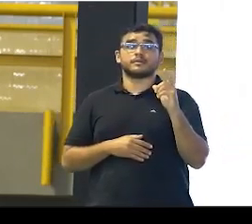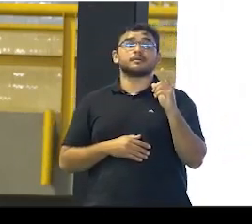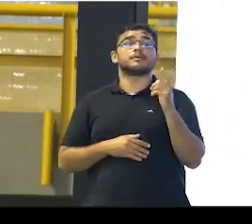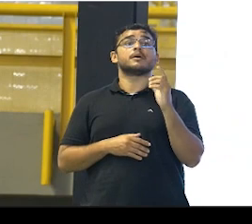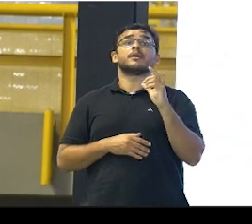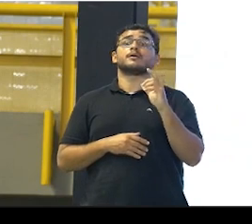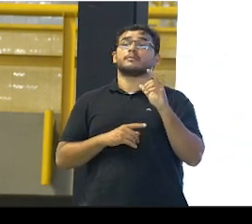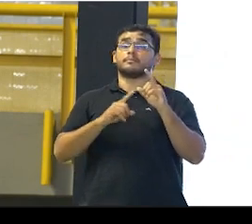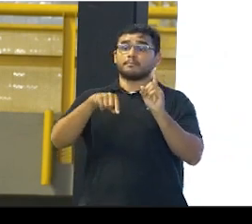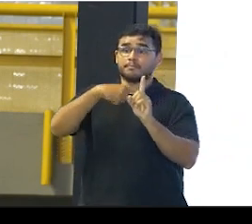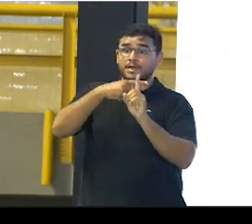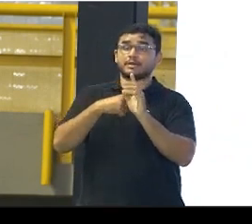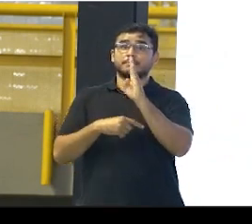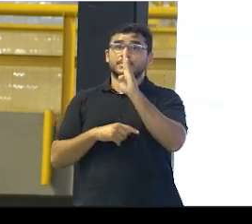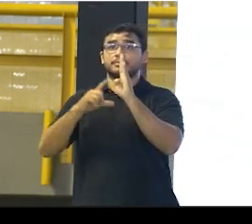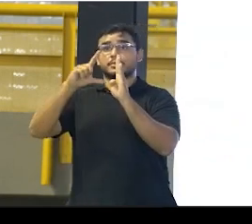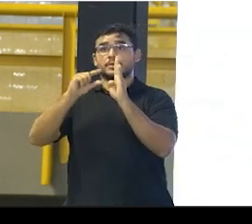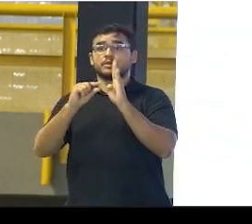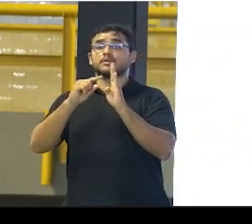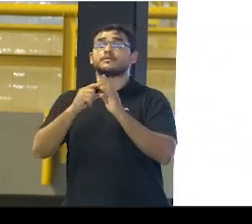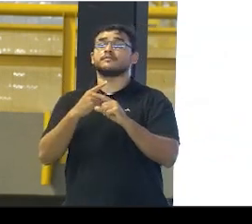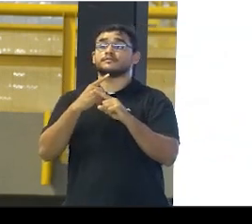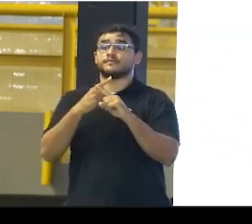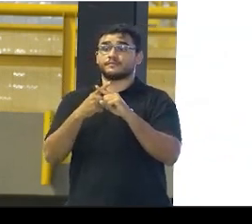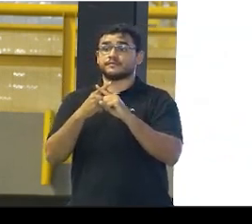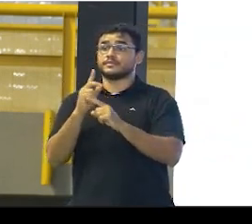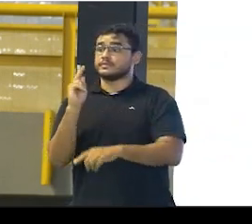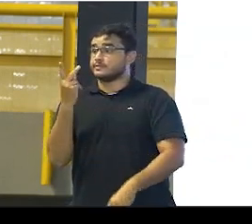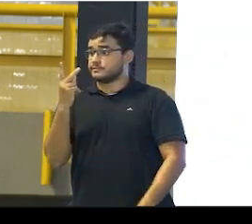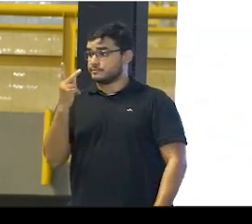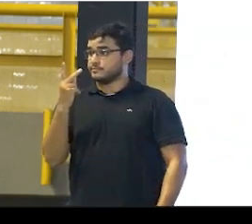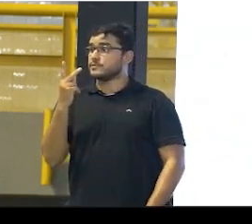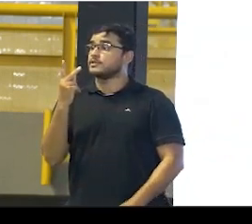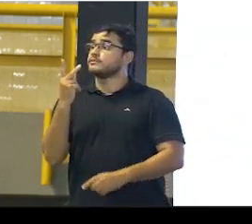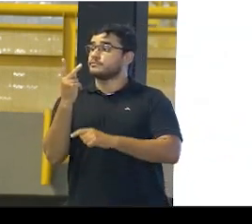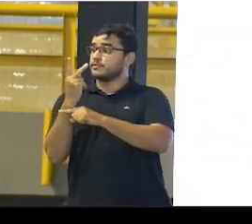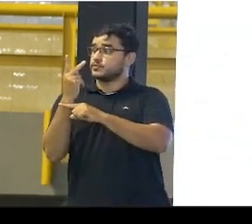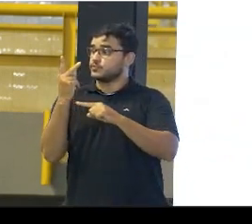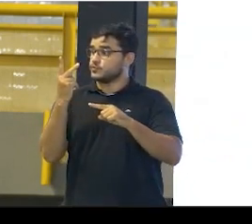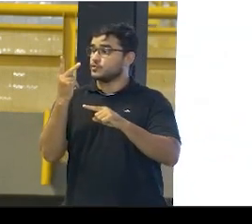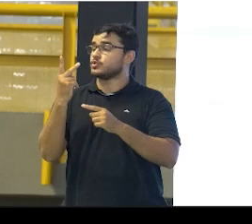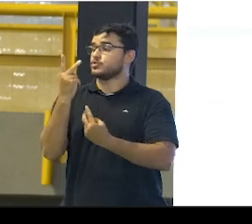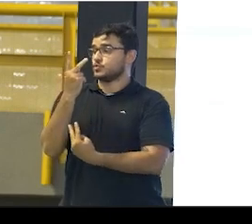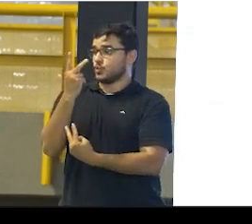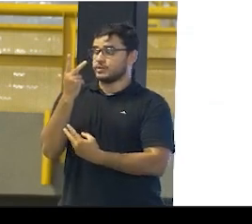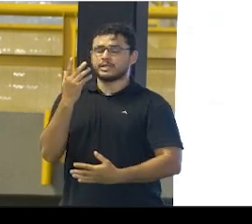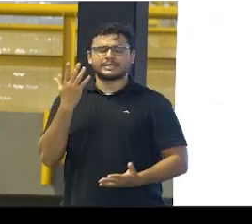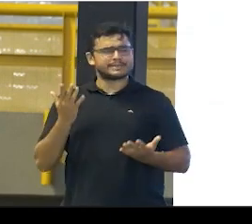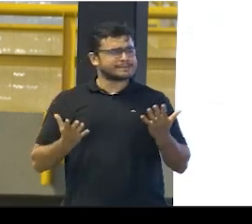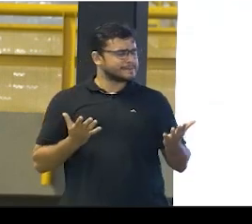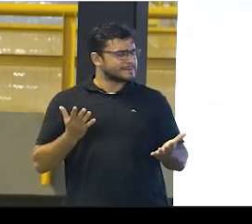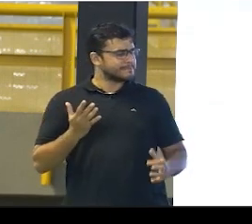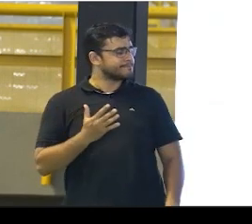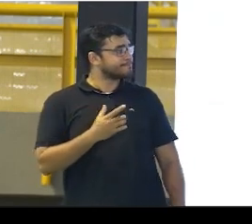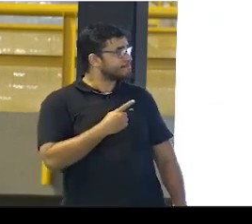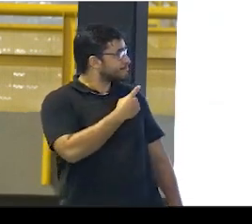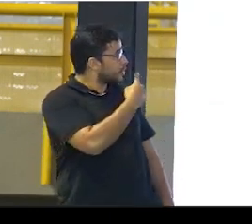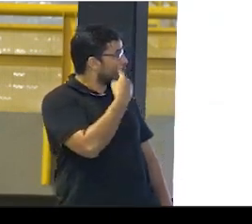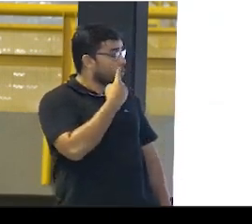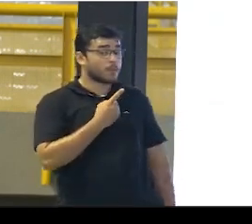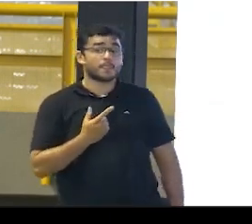Eu vou fazer até o seguinte, eu vou fazer uma postagem essa semana para vocês lá no meu Instagram, contando